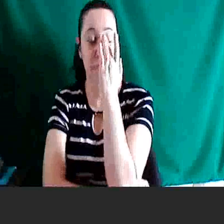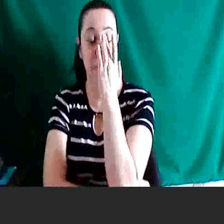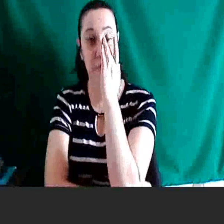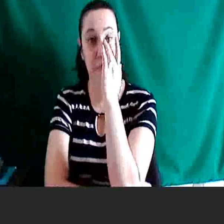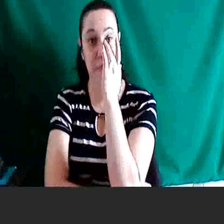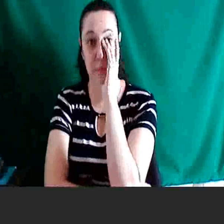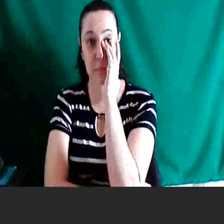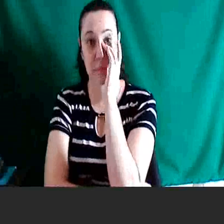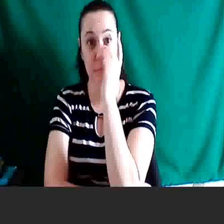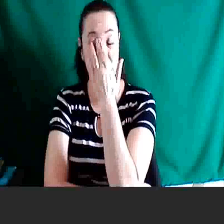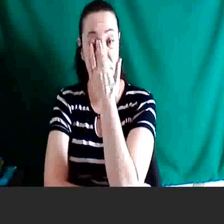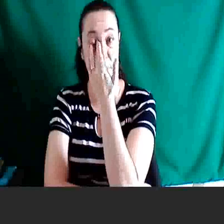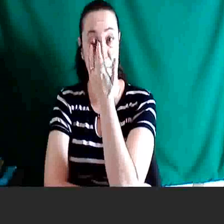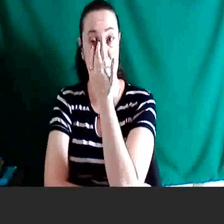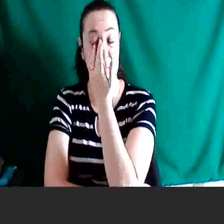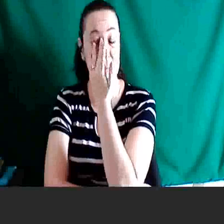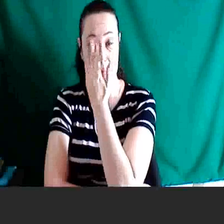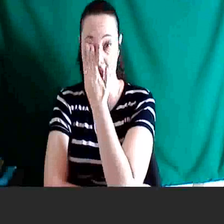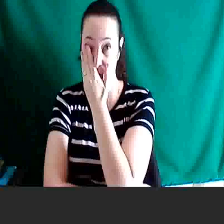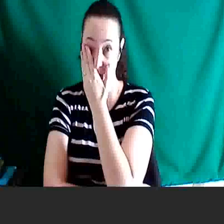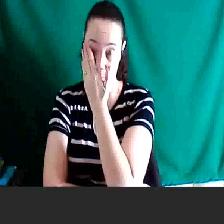Quem lembra o nome do site?